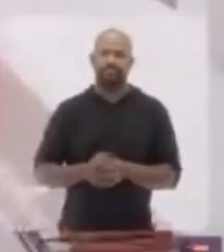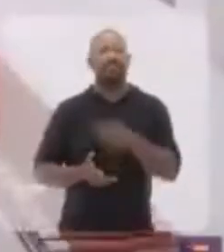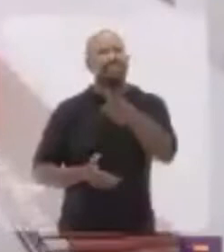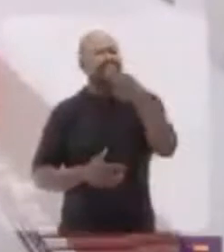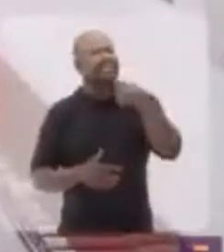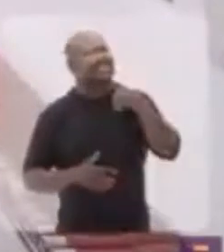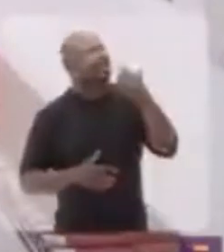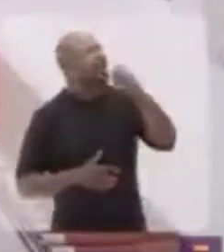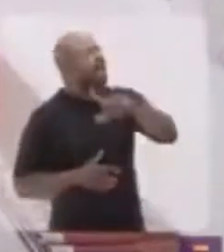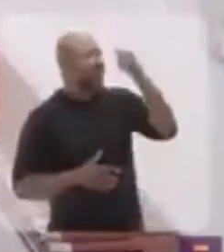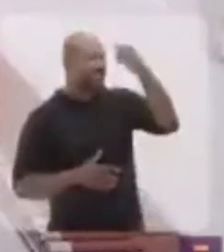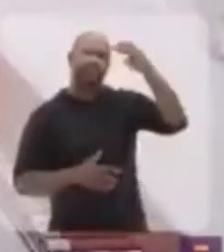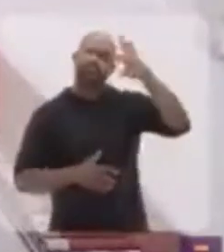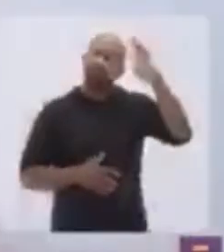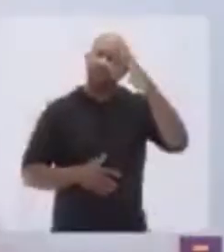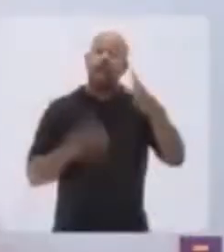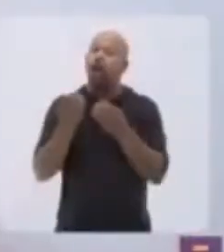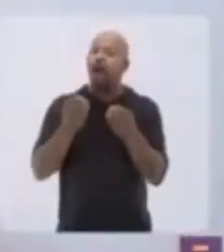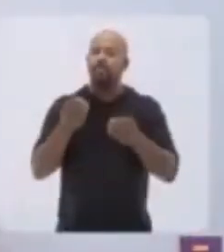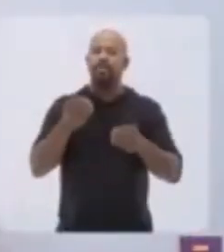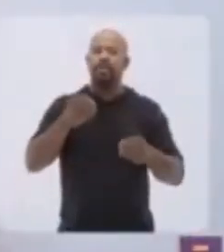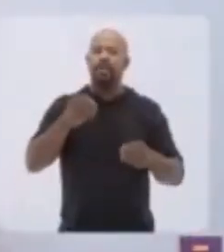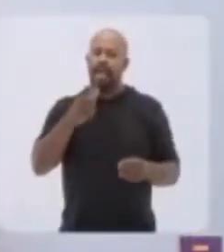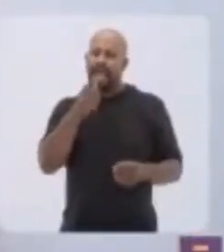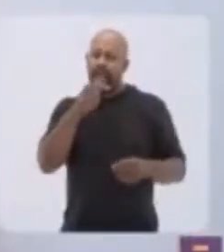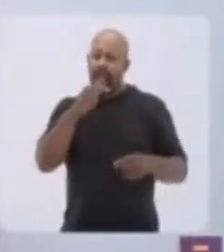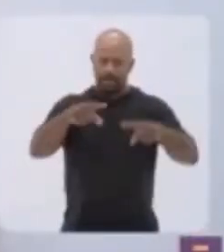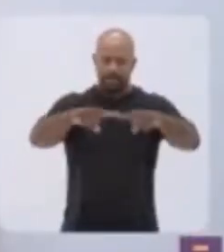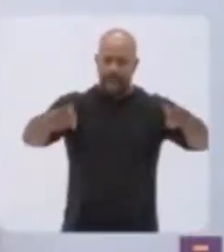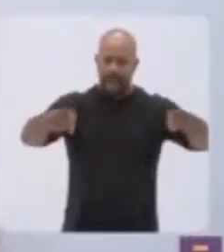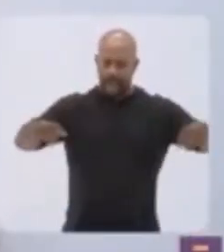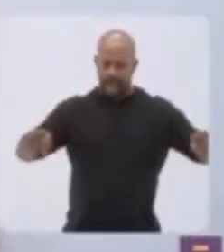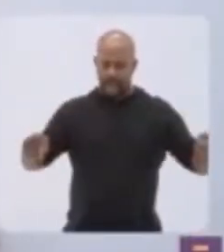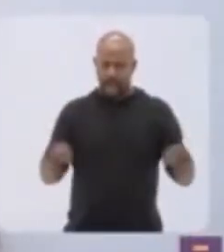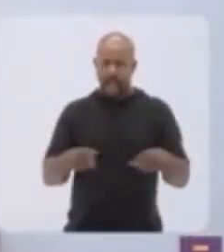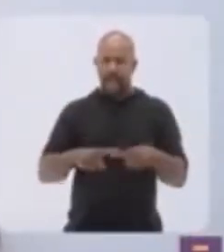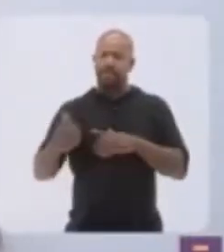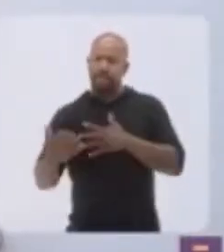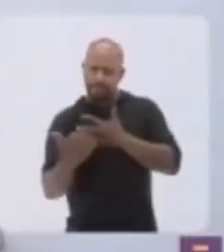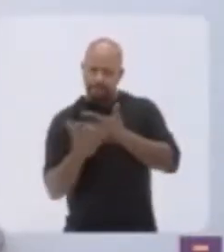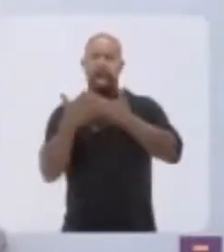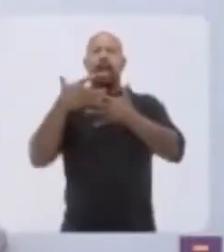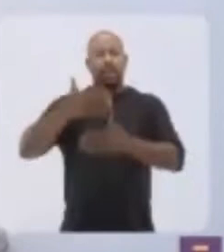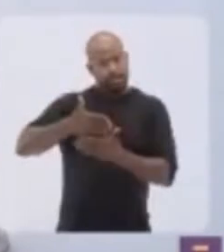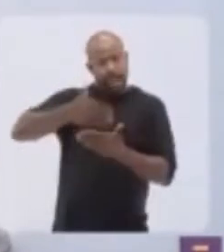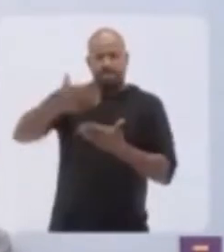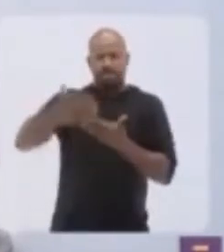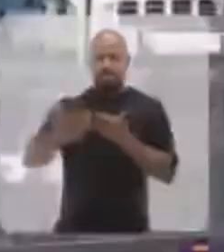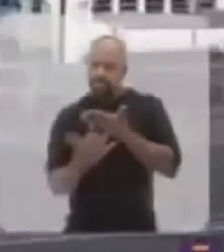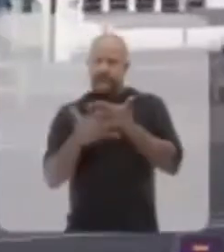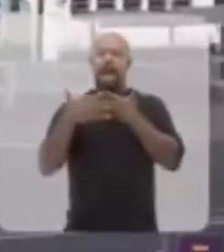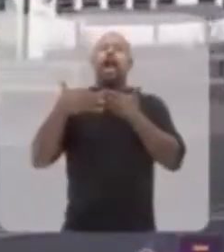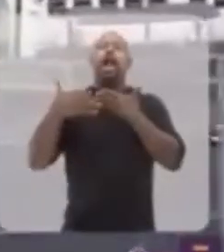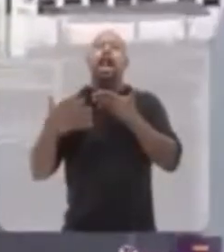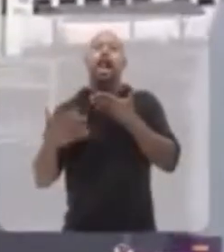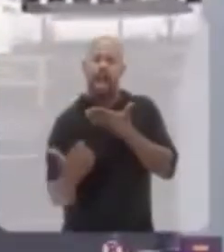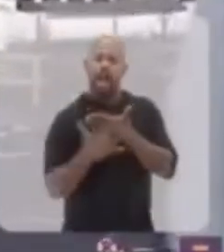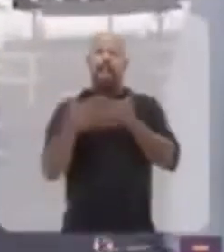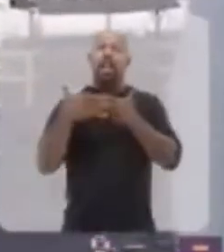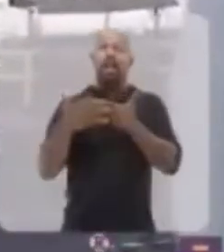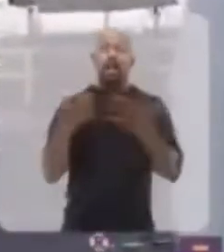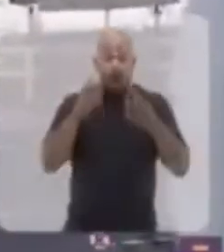Você consegue imaginar as águas da Baía de Guanabara batendo nas paredes do museu? Olhando aqui do